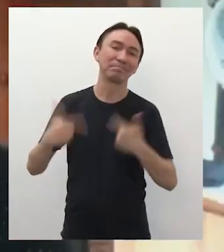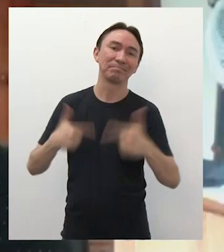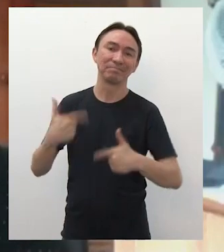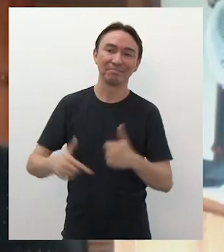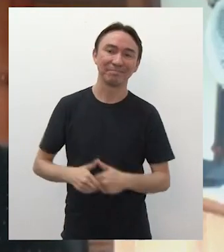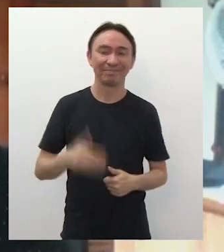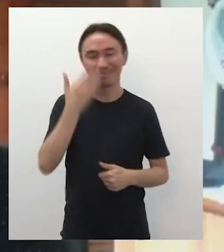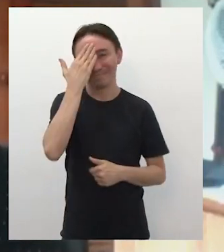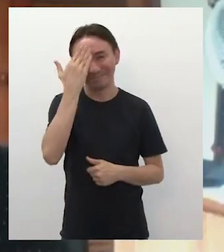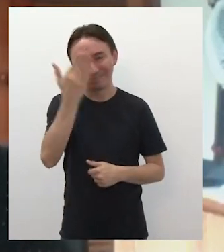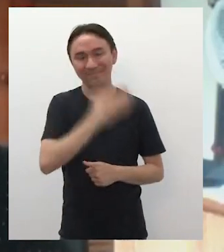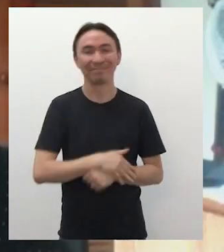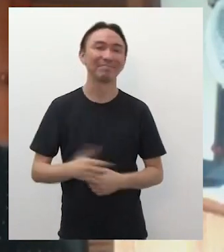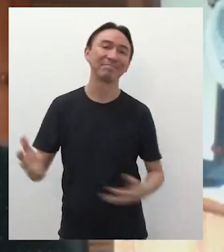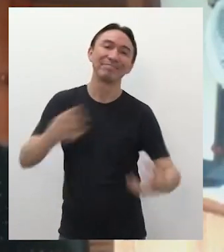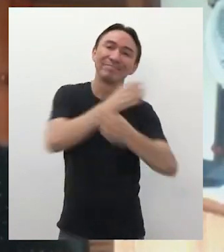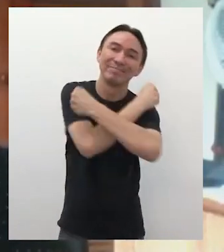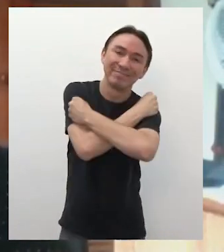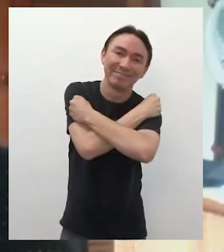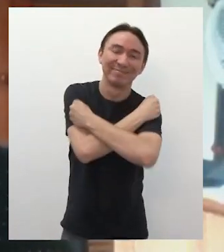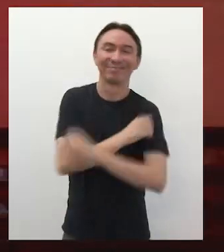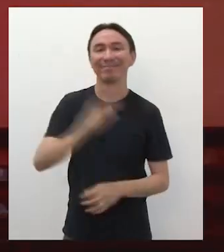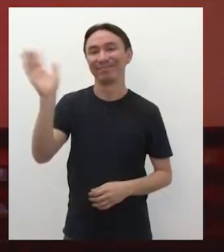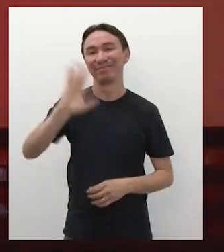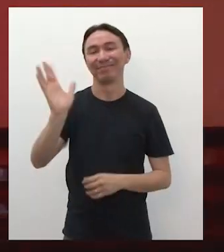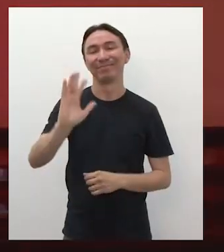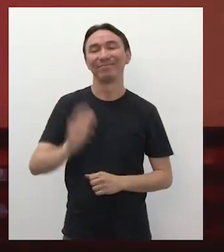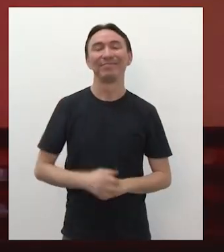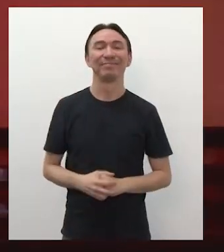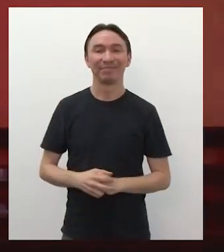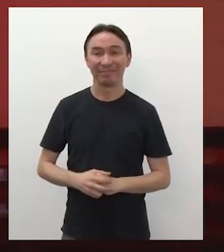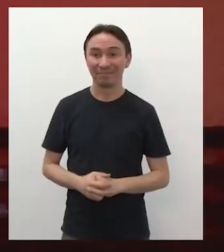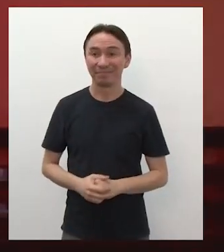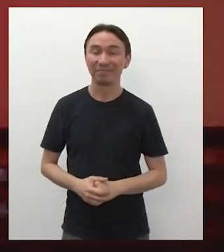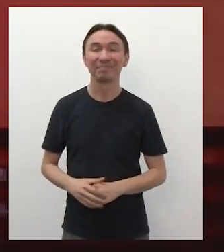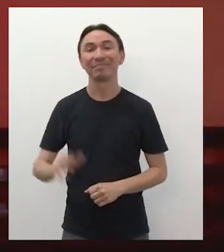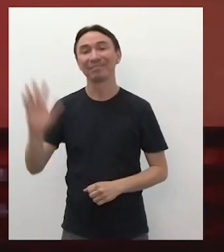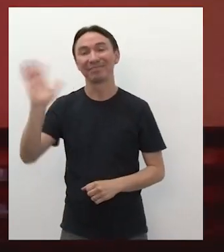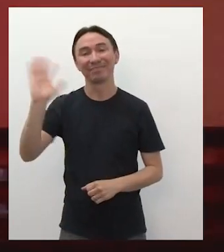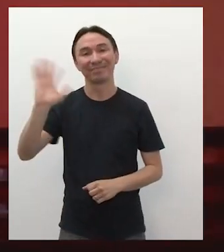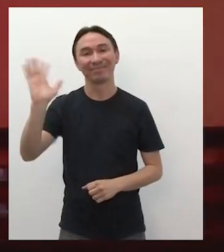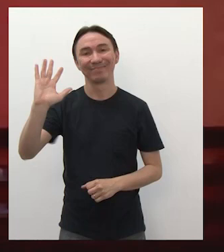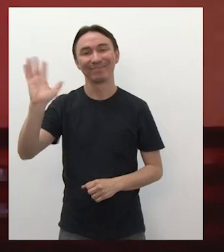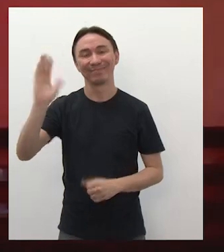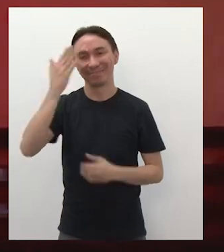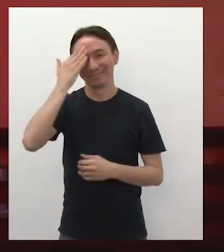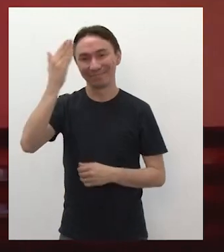agradeço. Um abração para vocês. Tudo de bom. Ok, até mais, Flávia, muito obrigada.